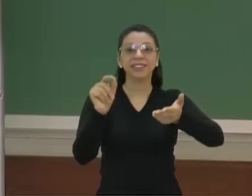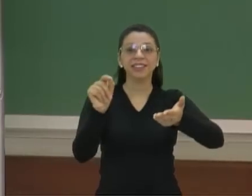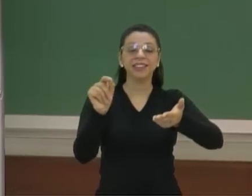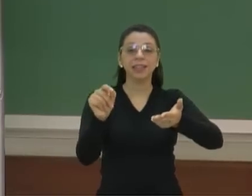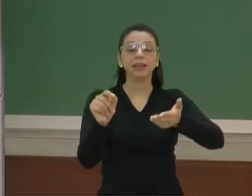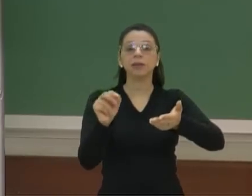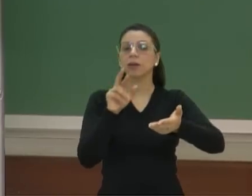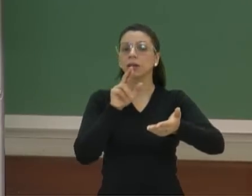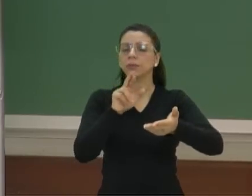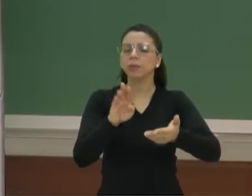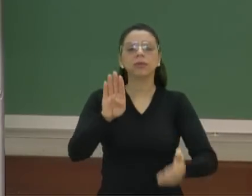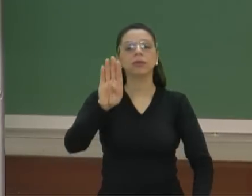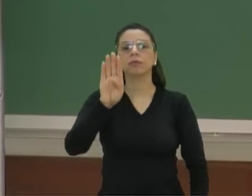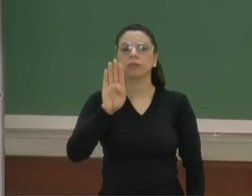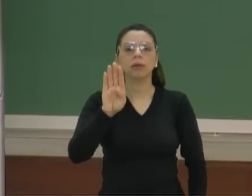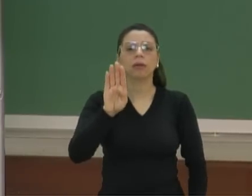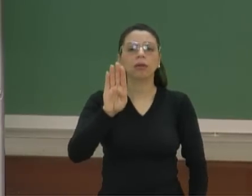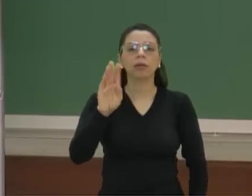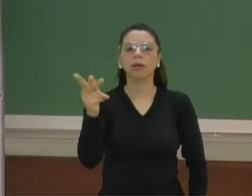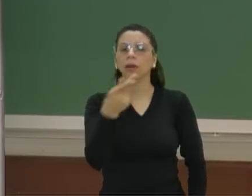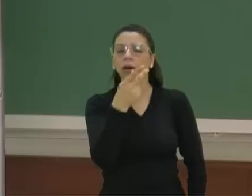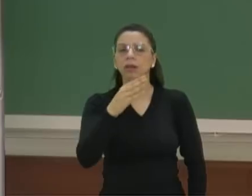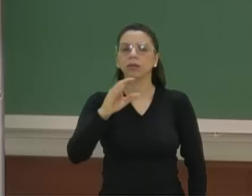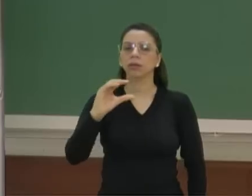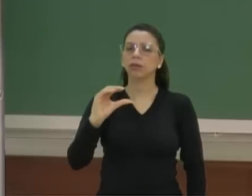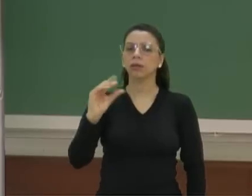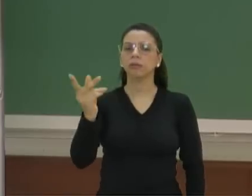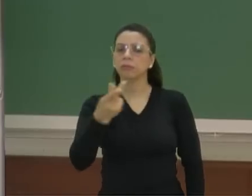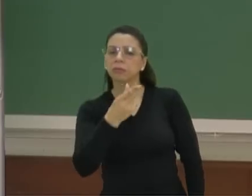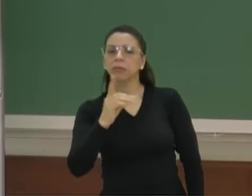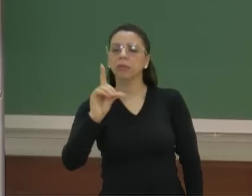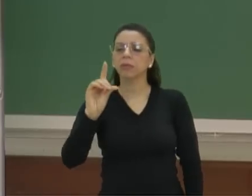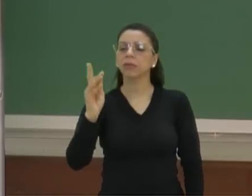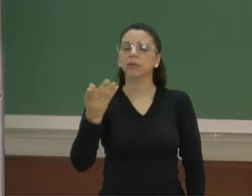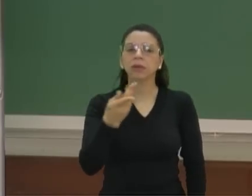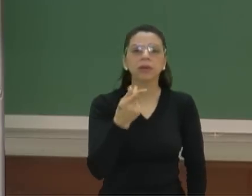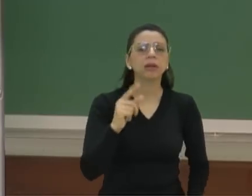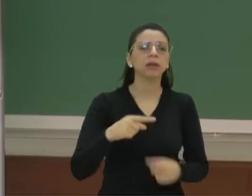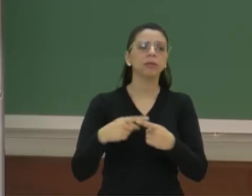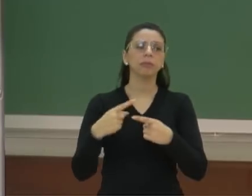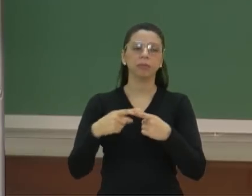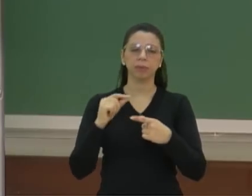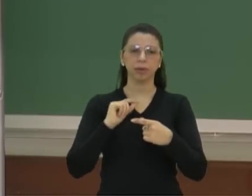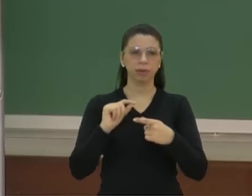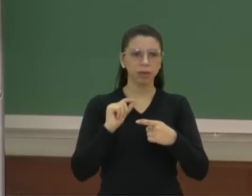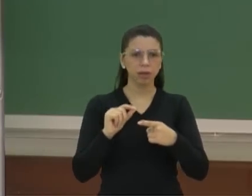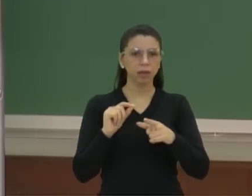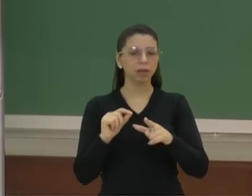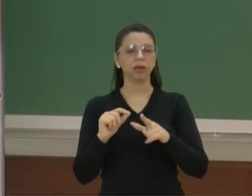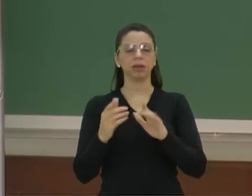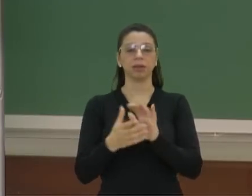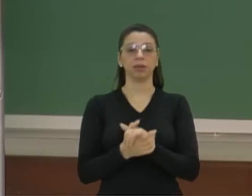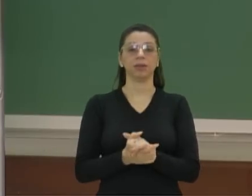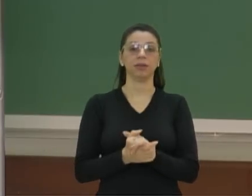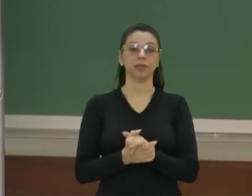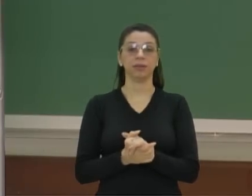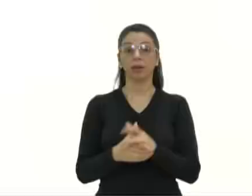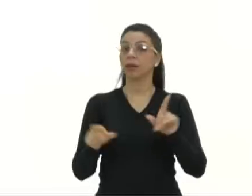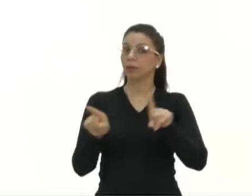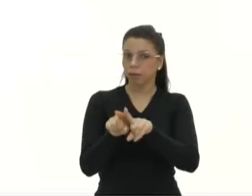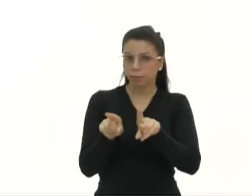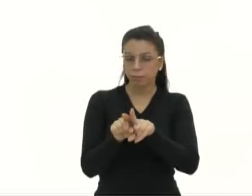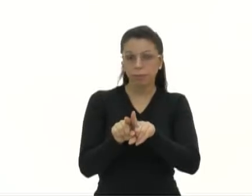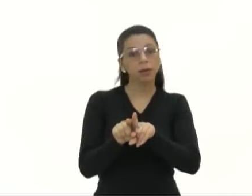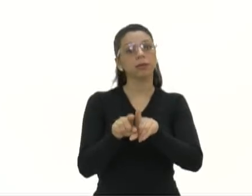resposta B, nem C, nem D? Porque tuba auditiva, membrana timpânica e cóclea também